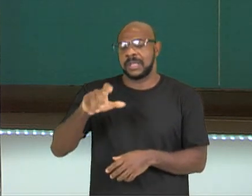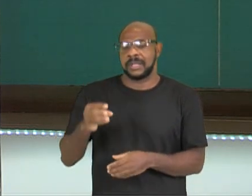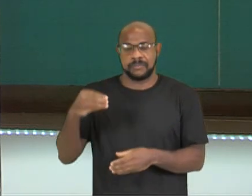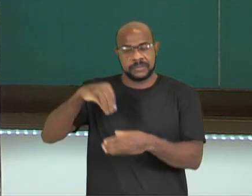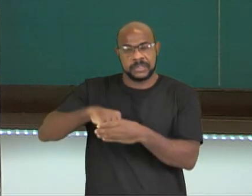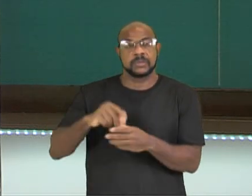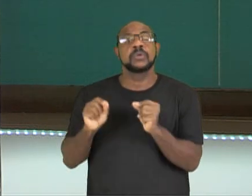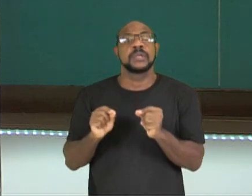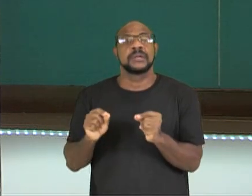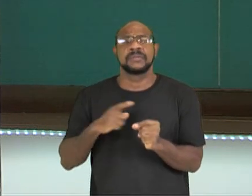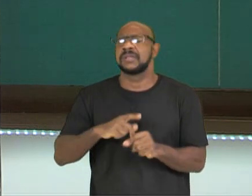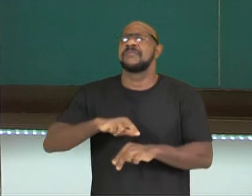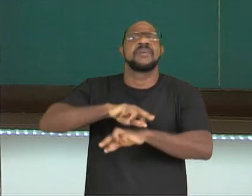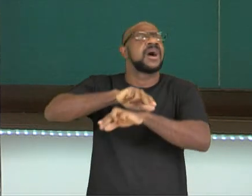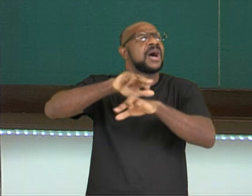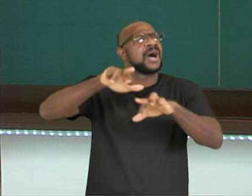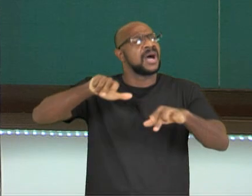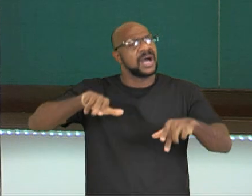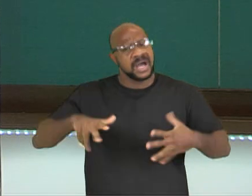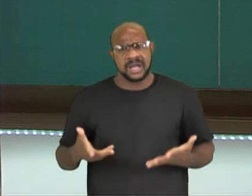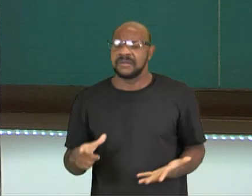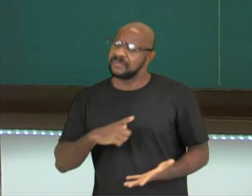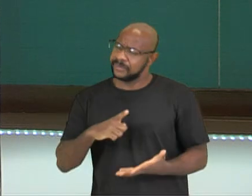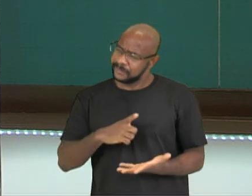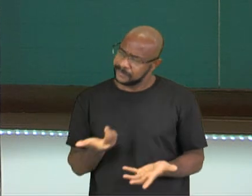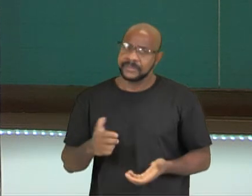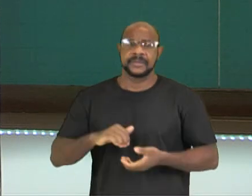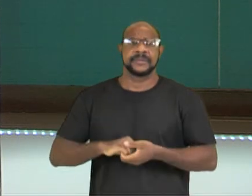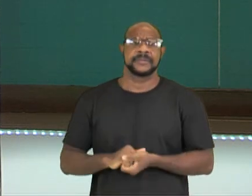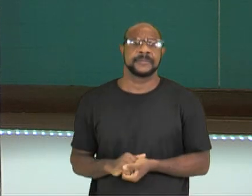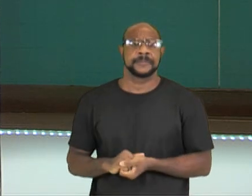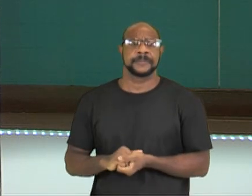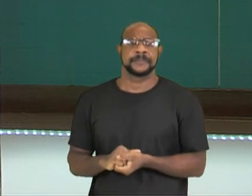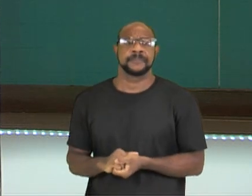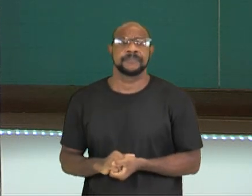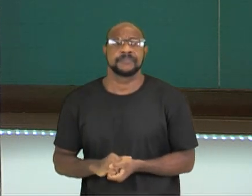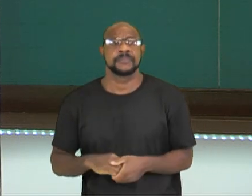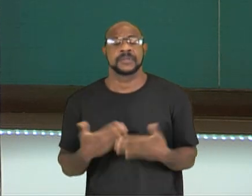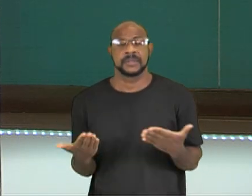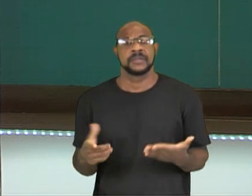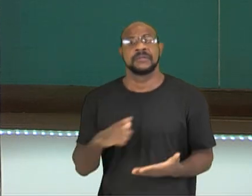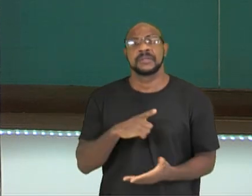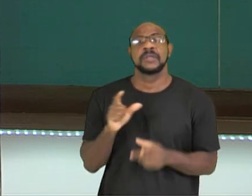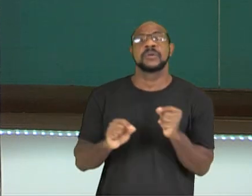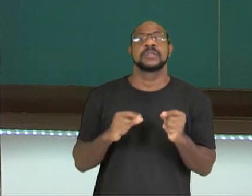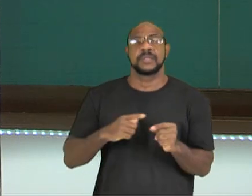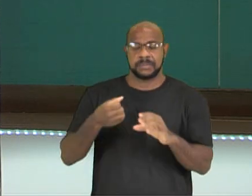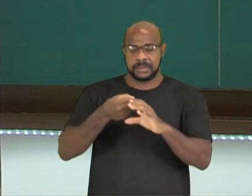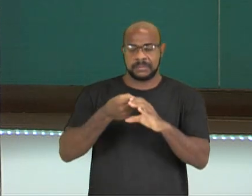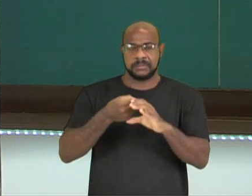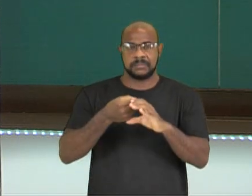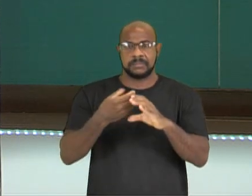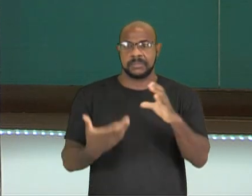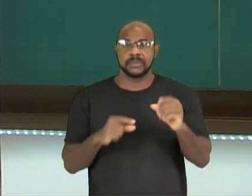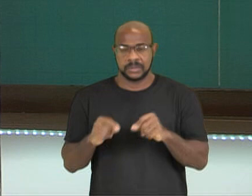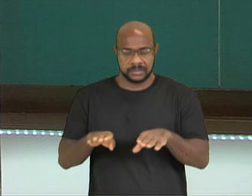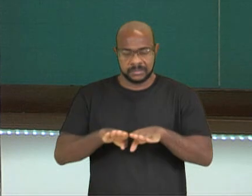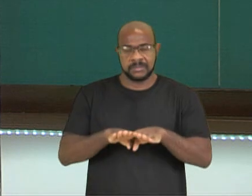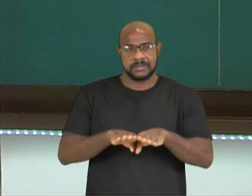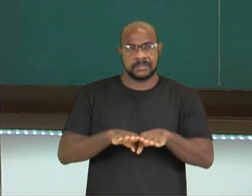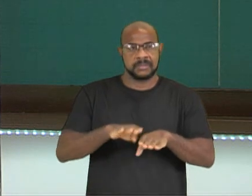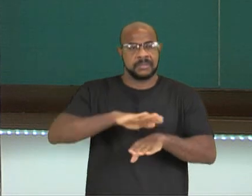determinadas formas, unidades desse relevo, certo? E aí nós vamos ter a classificação: